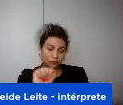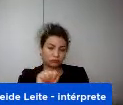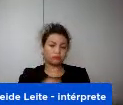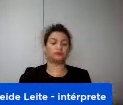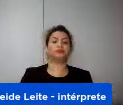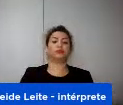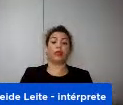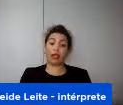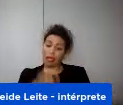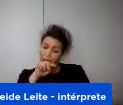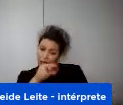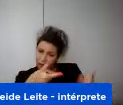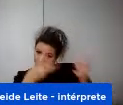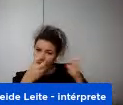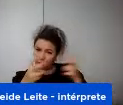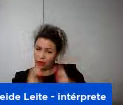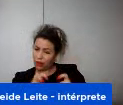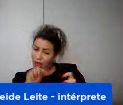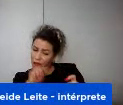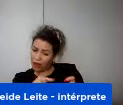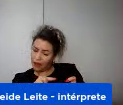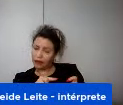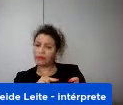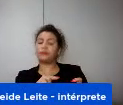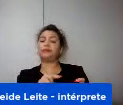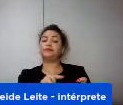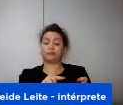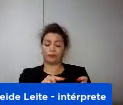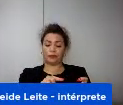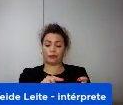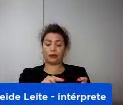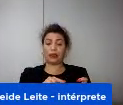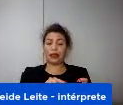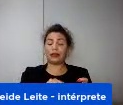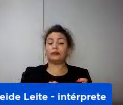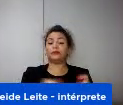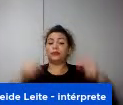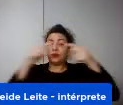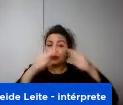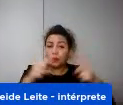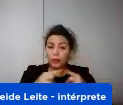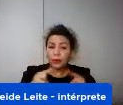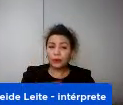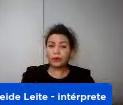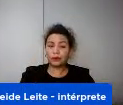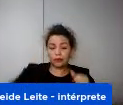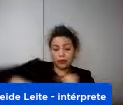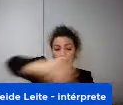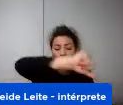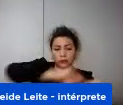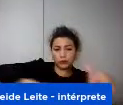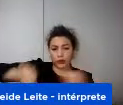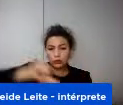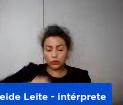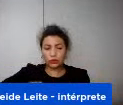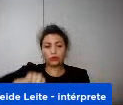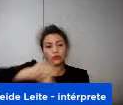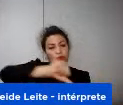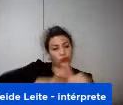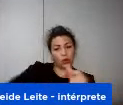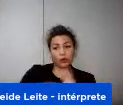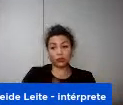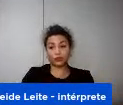Okay? Essa inferência ativa ela se coloca, né, ela se situa dentro daquelas trocas bidirecionais, né, que eu